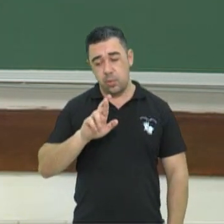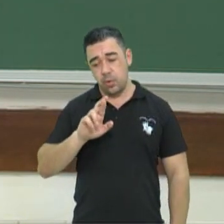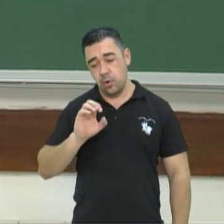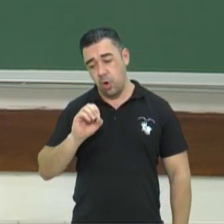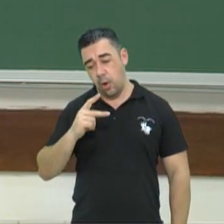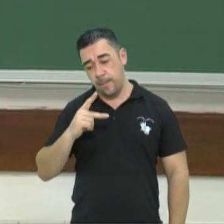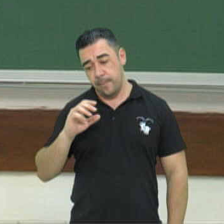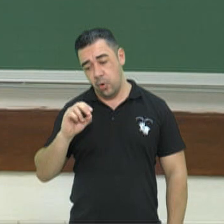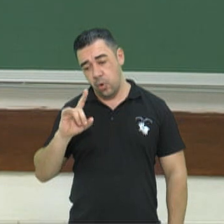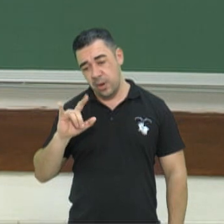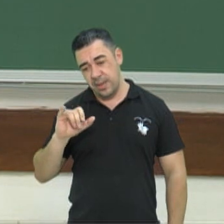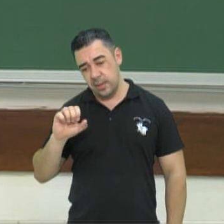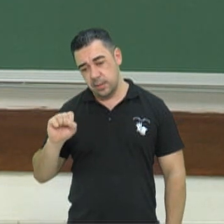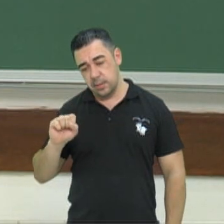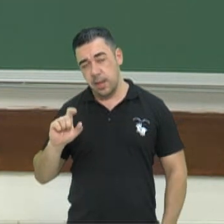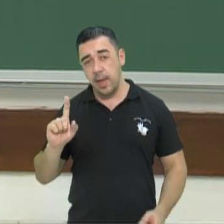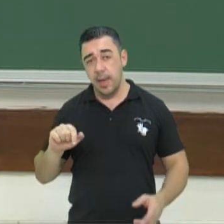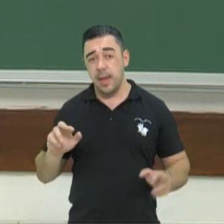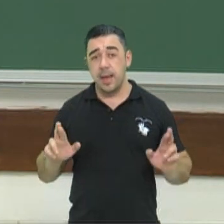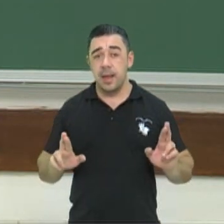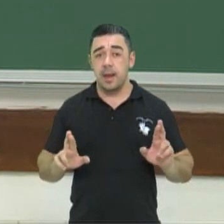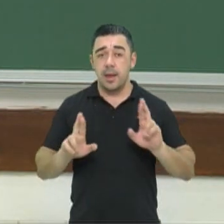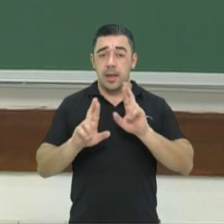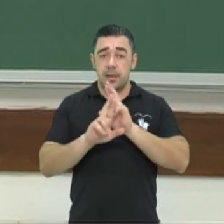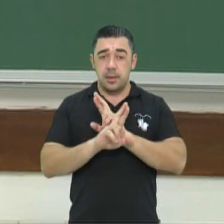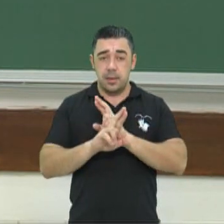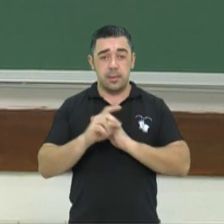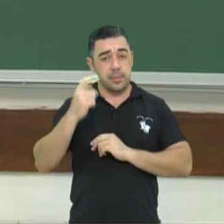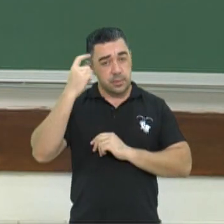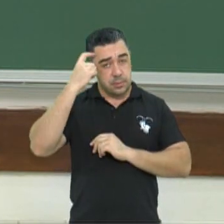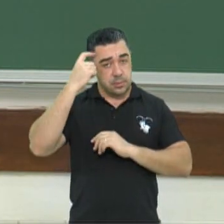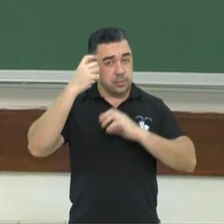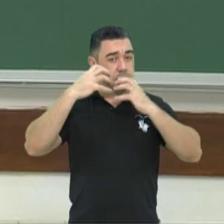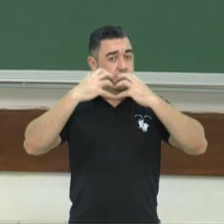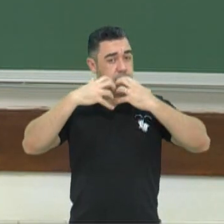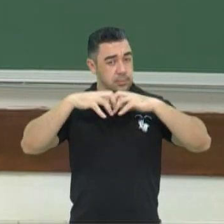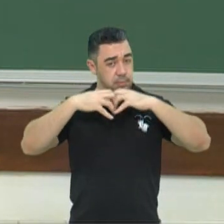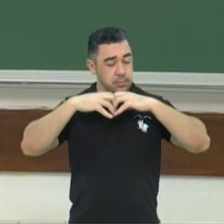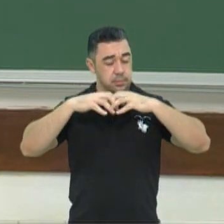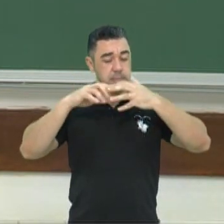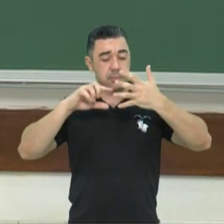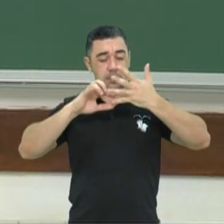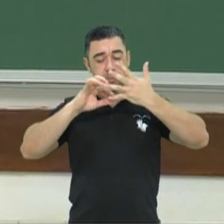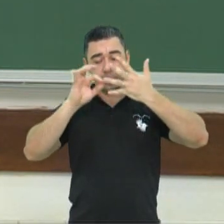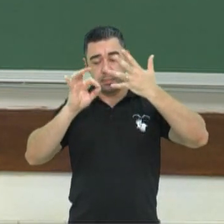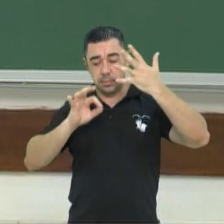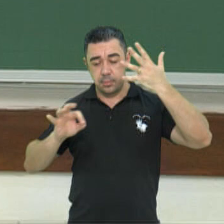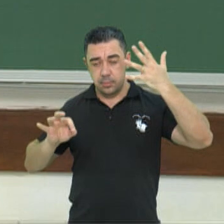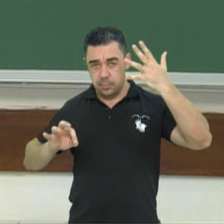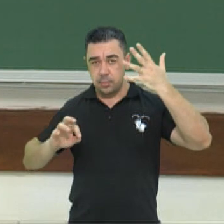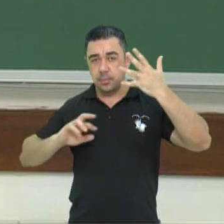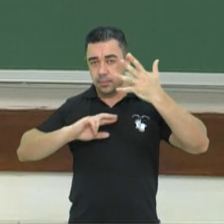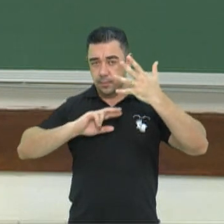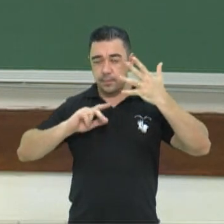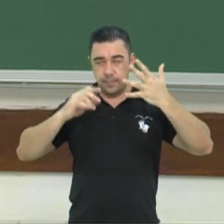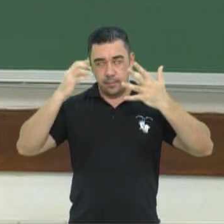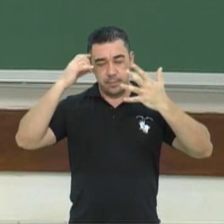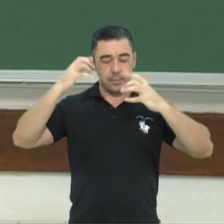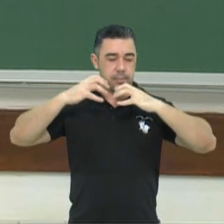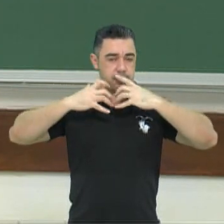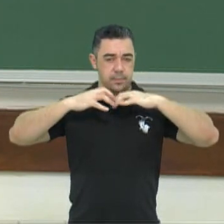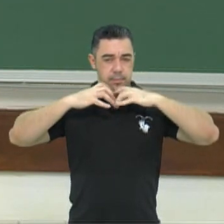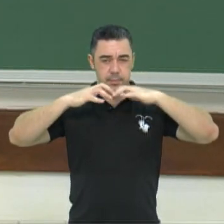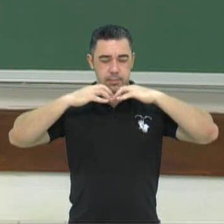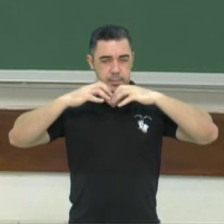está querendo criar uma relação com os neurônios que nós temos na nossa cabeça, né? Que são vários, são bilhões, se eu não me